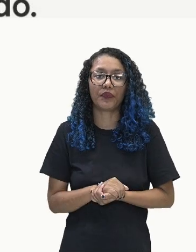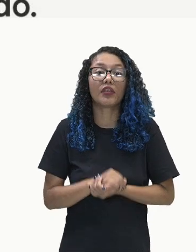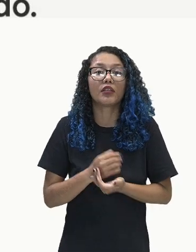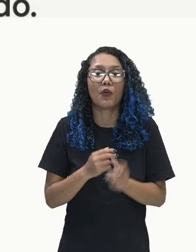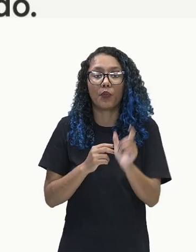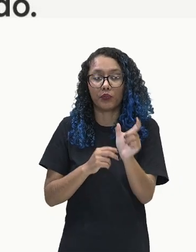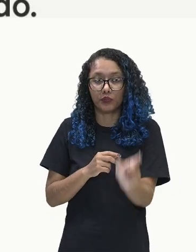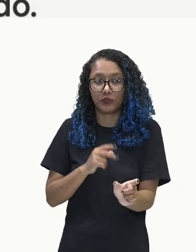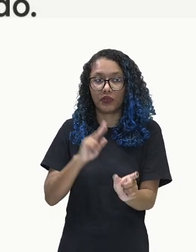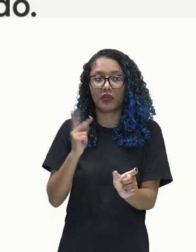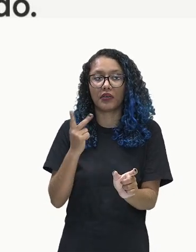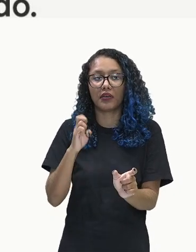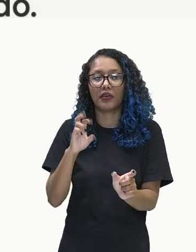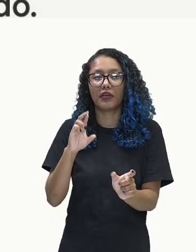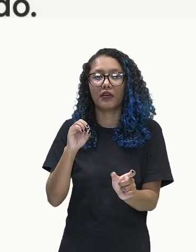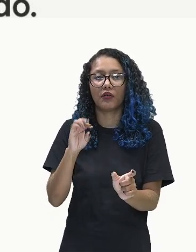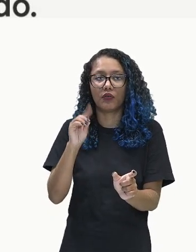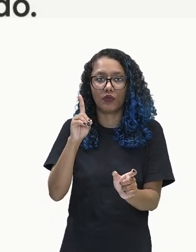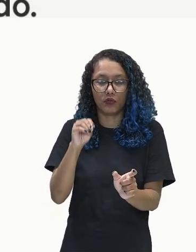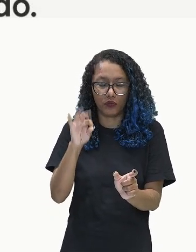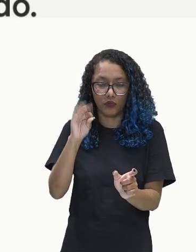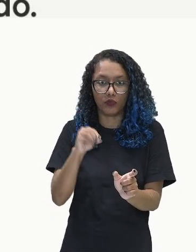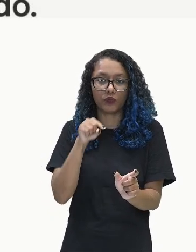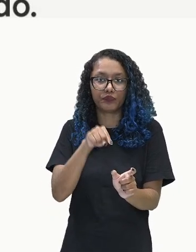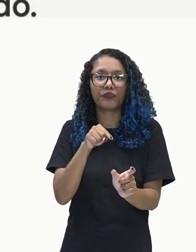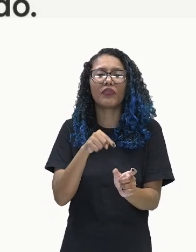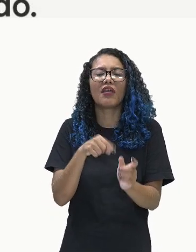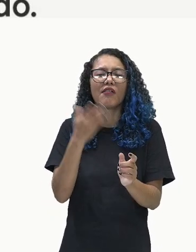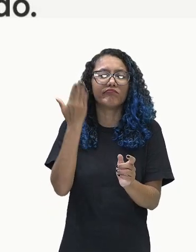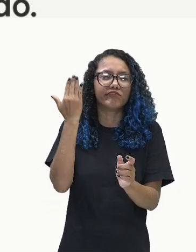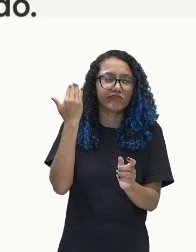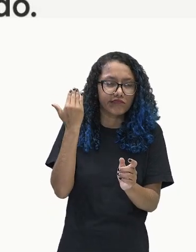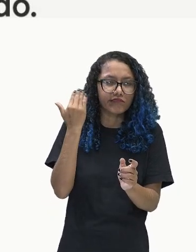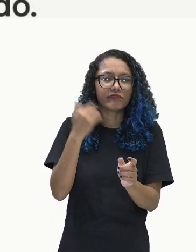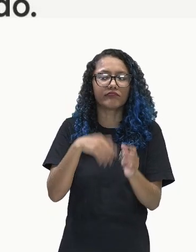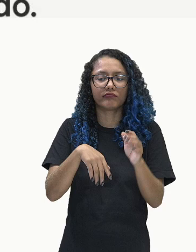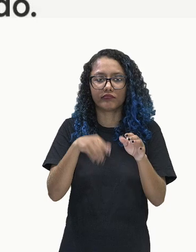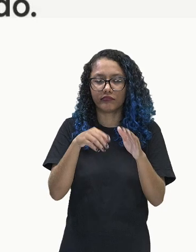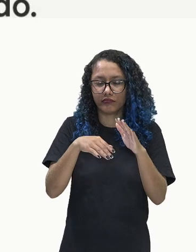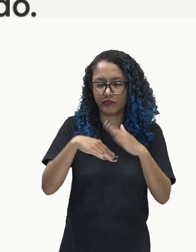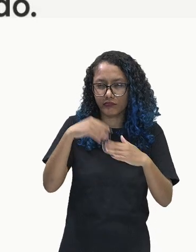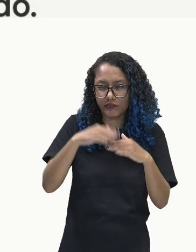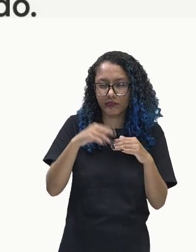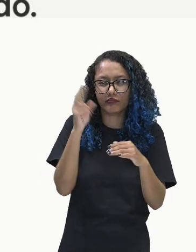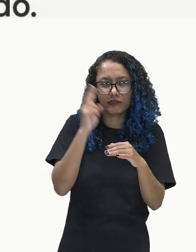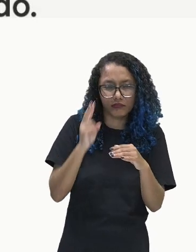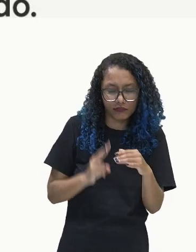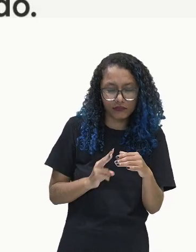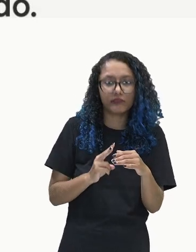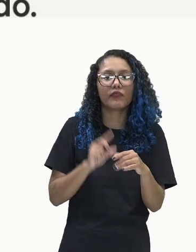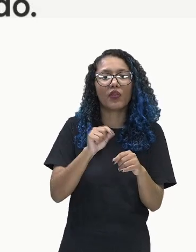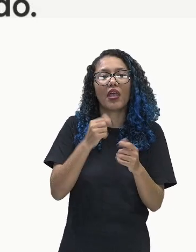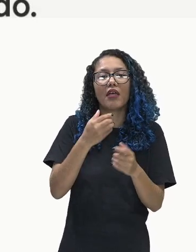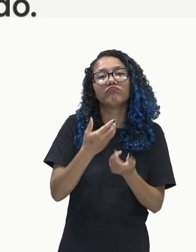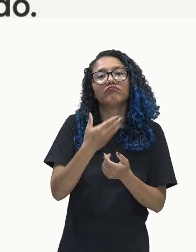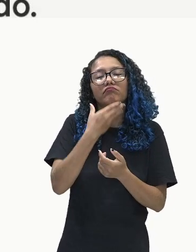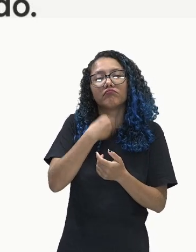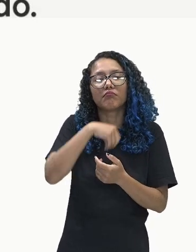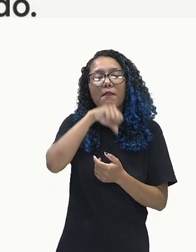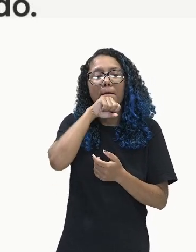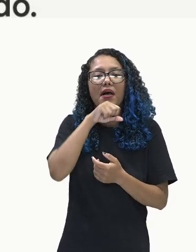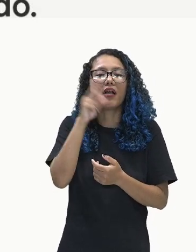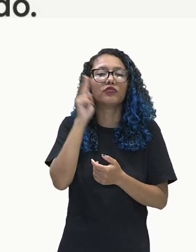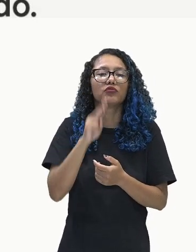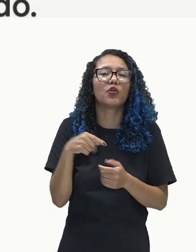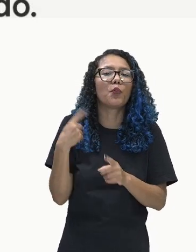Heródoto, o antigo historiador grego, é considerado o pai da história, até porque ele foi